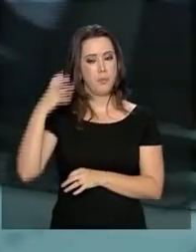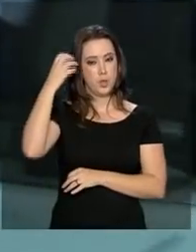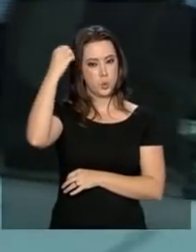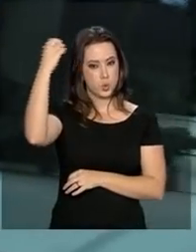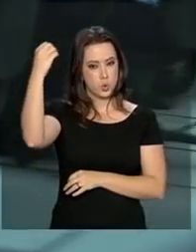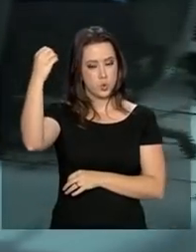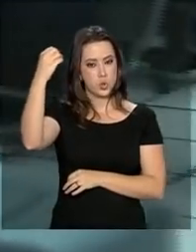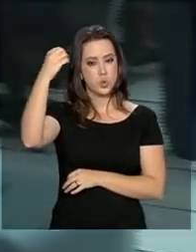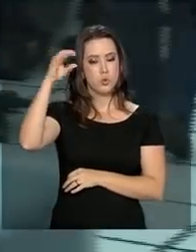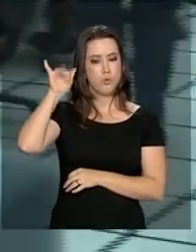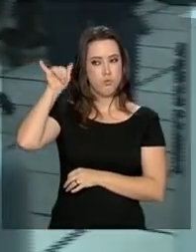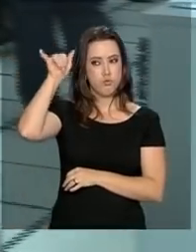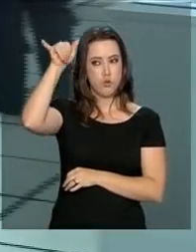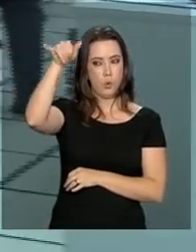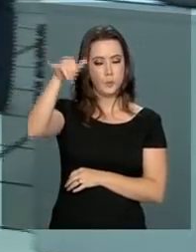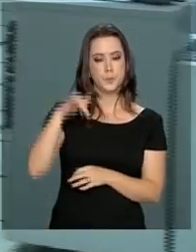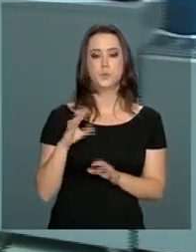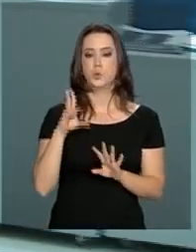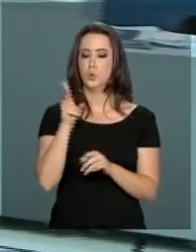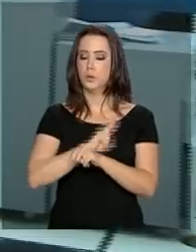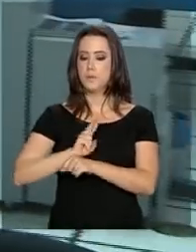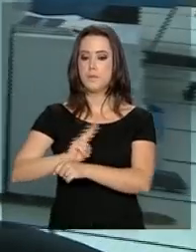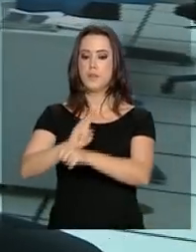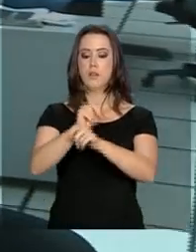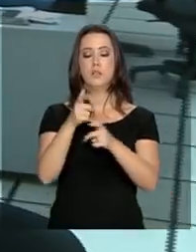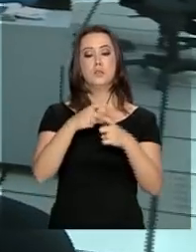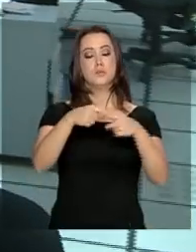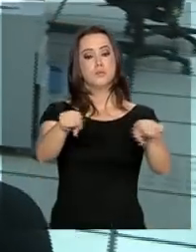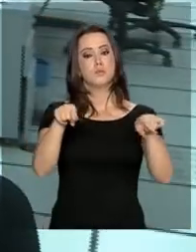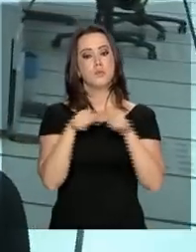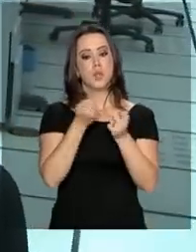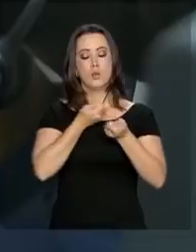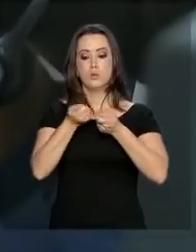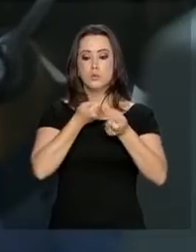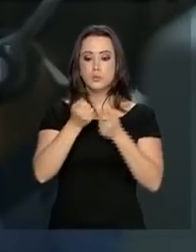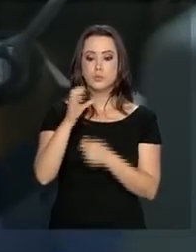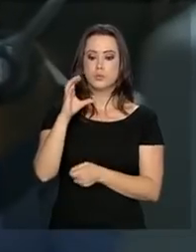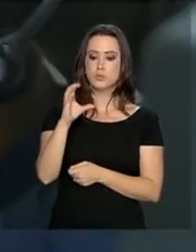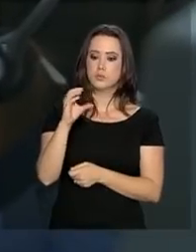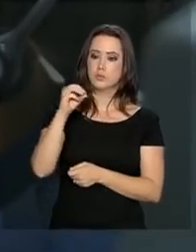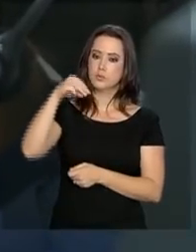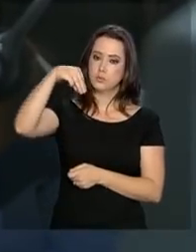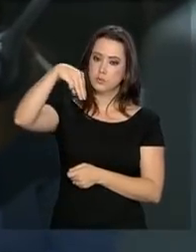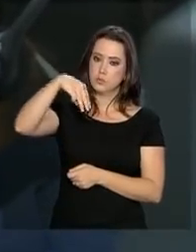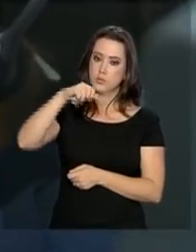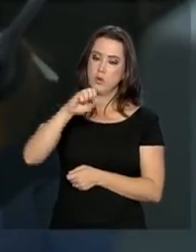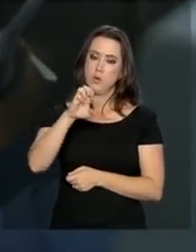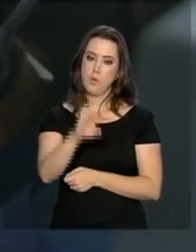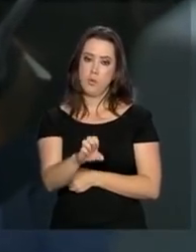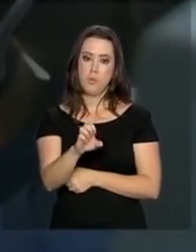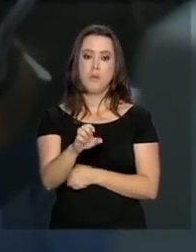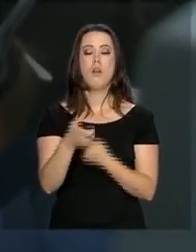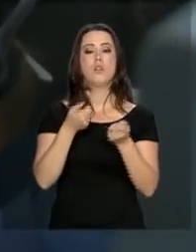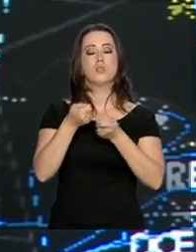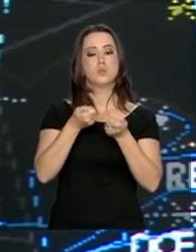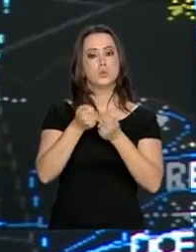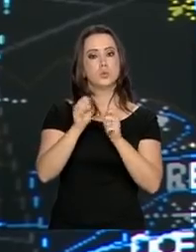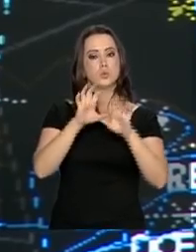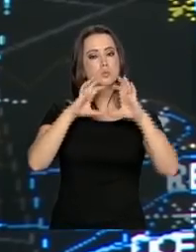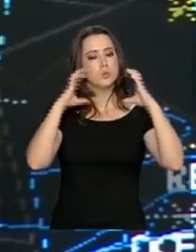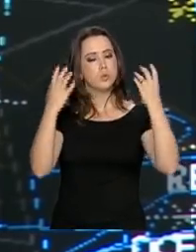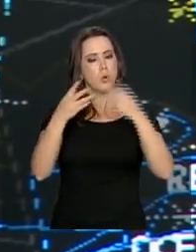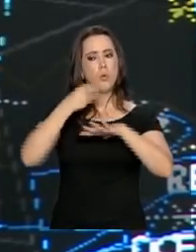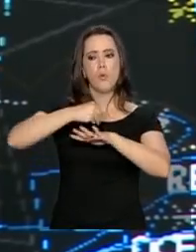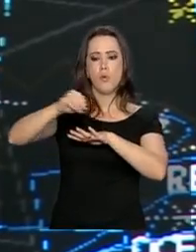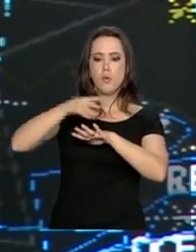toda a fiscalização será feita através de uma sala de controle no com my o comando de operações aeroespaciais com